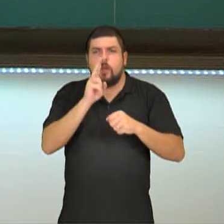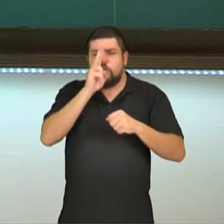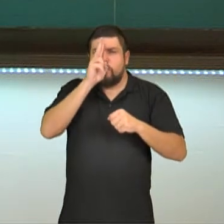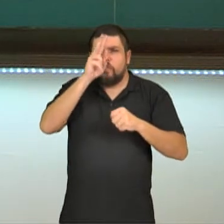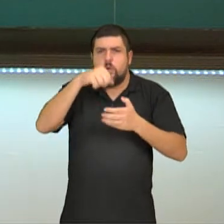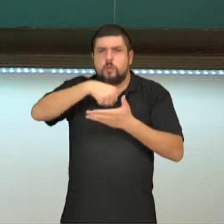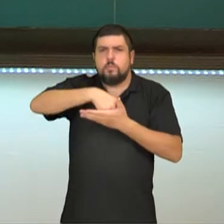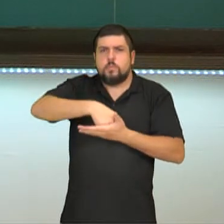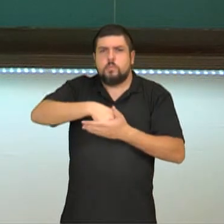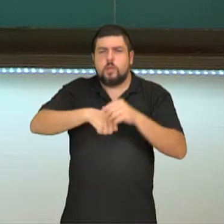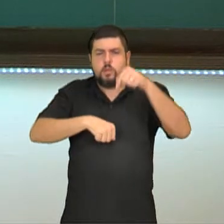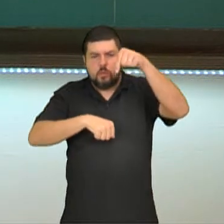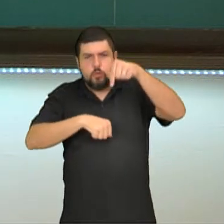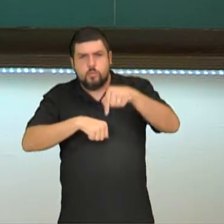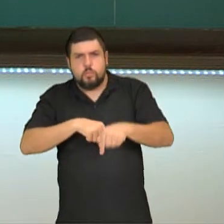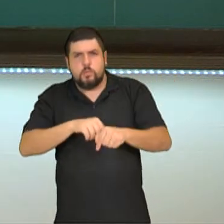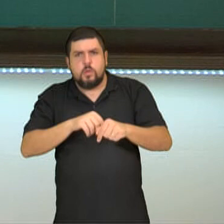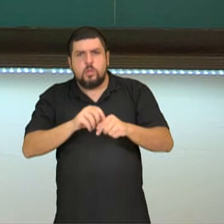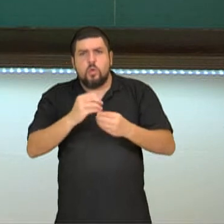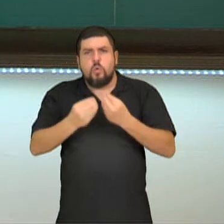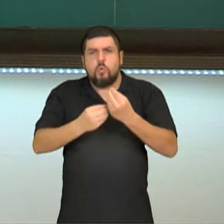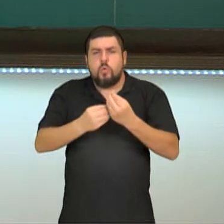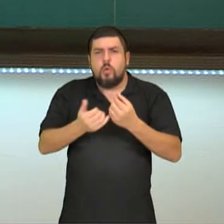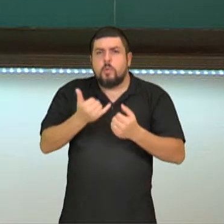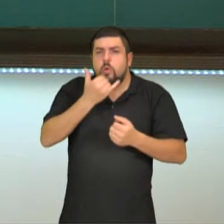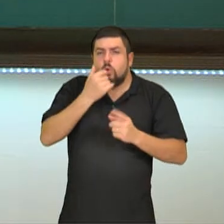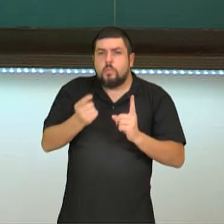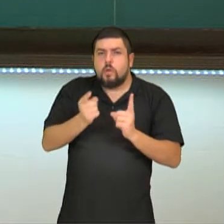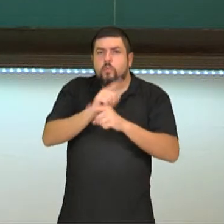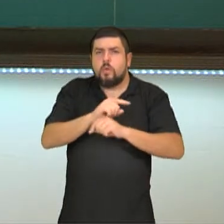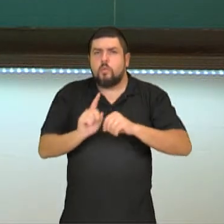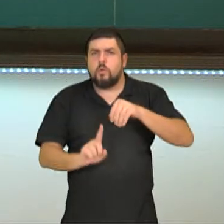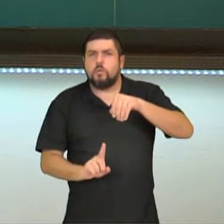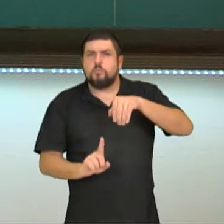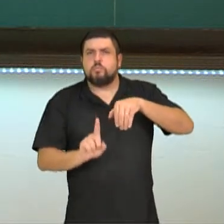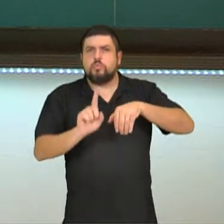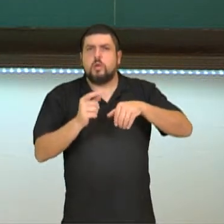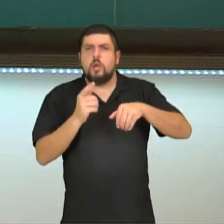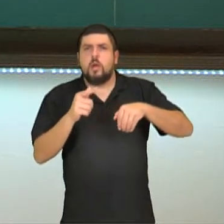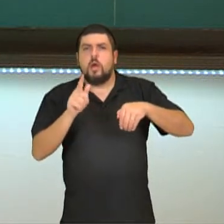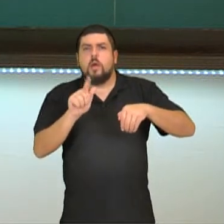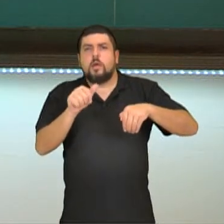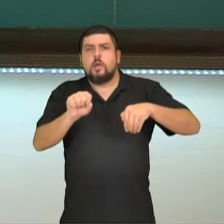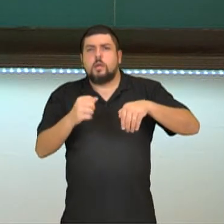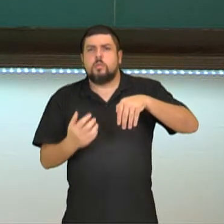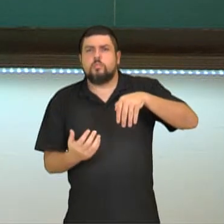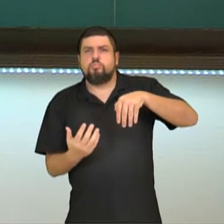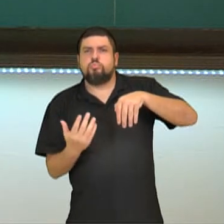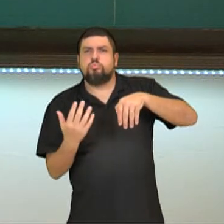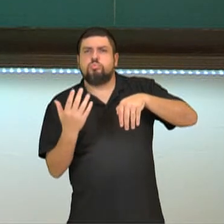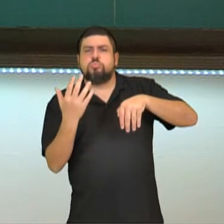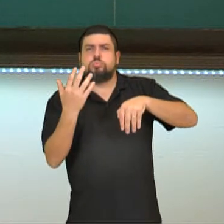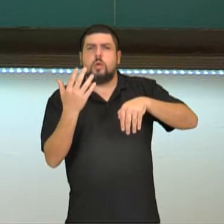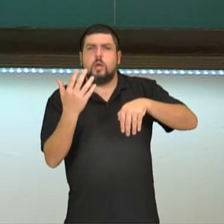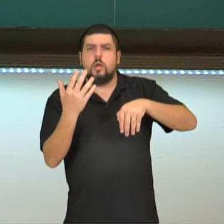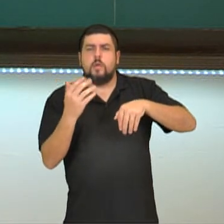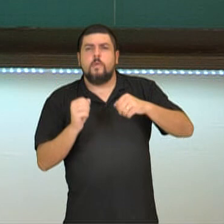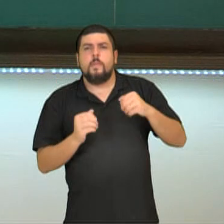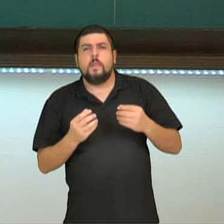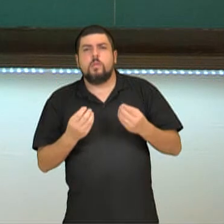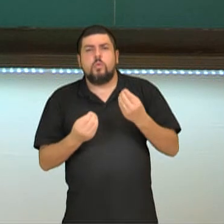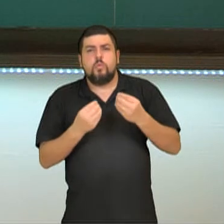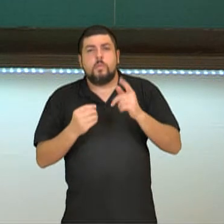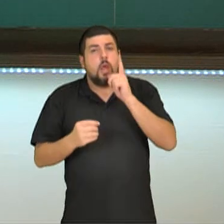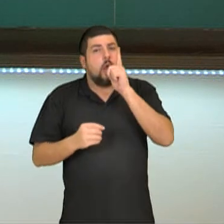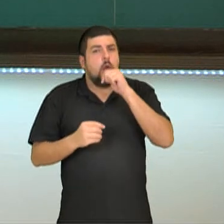baixa pressão? Para baixo não, para cima. Então, todo esse gás tende a ir para cima, e quando ele vai para cima, ele vai para uma região de